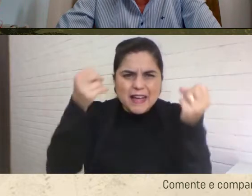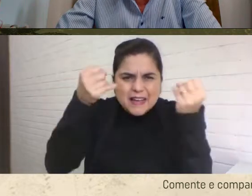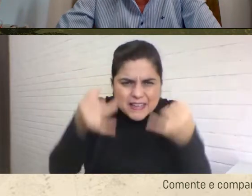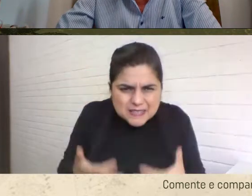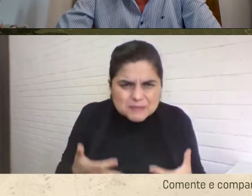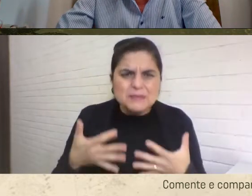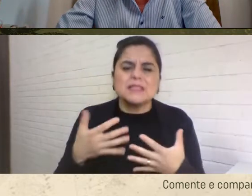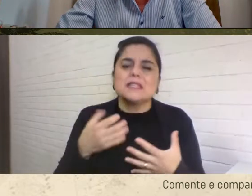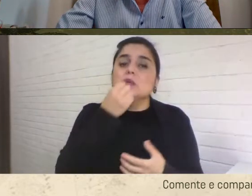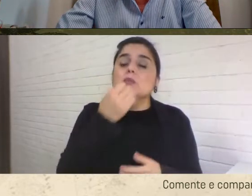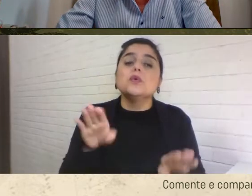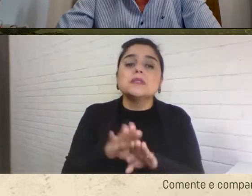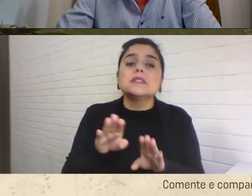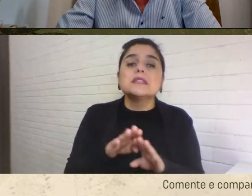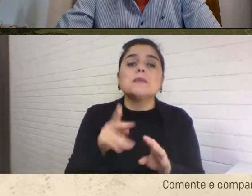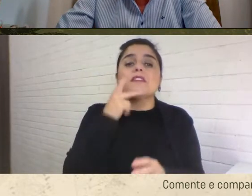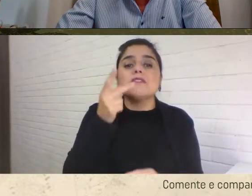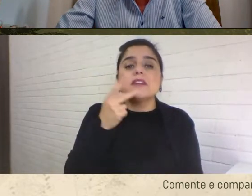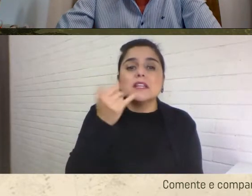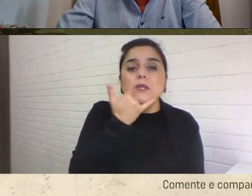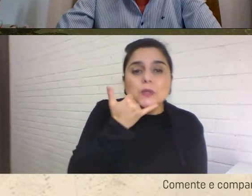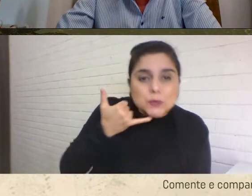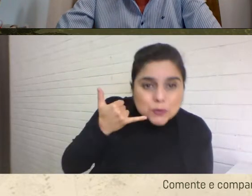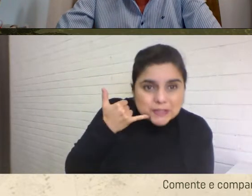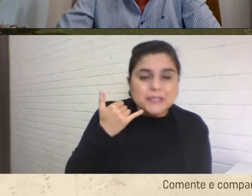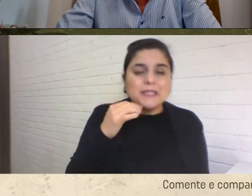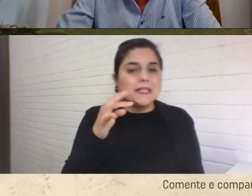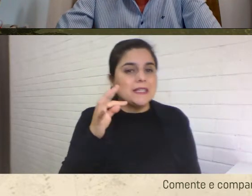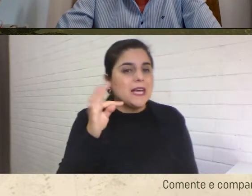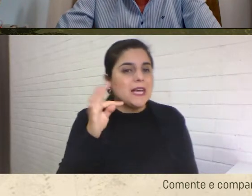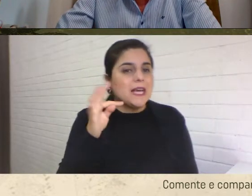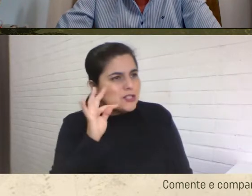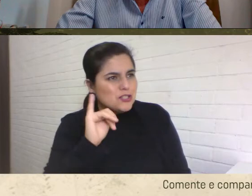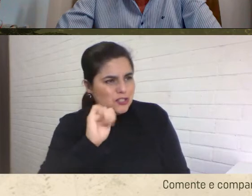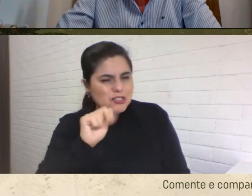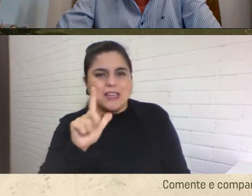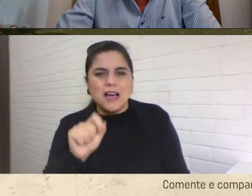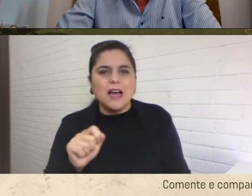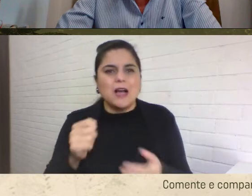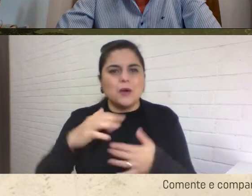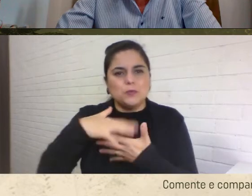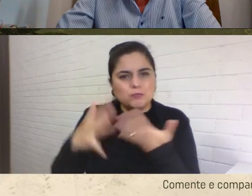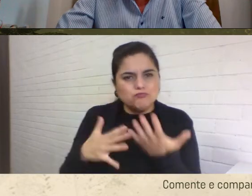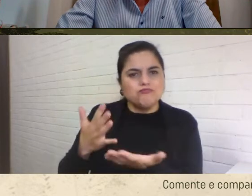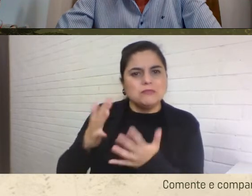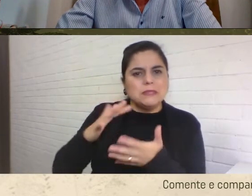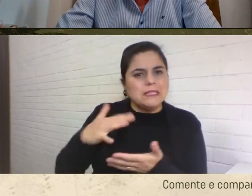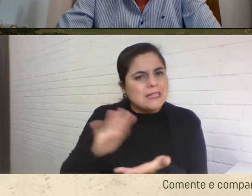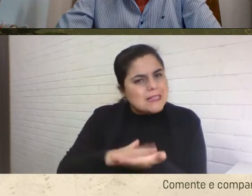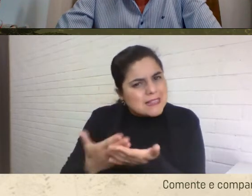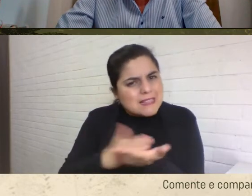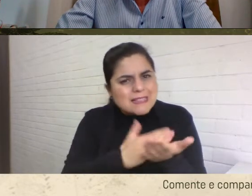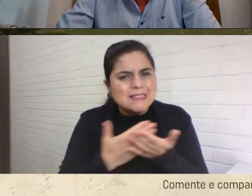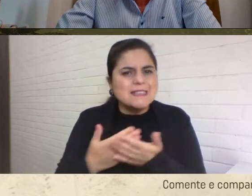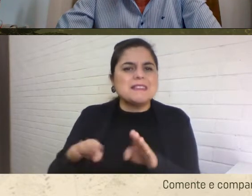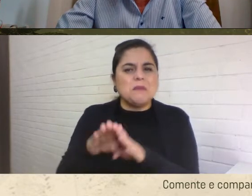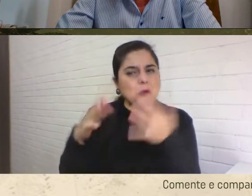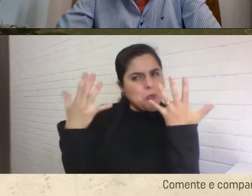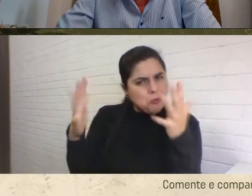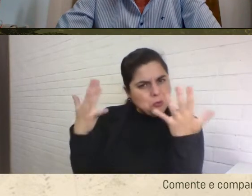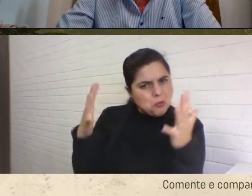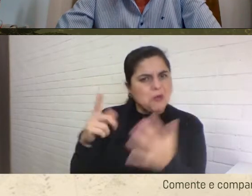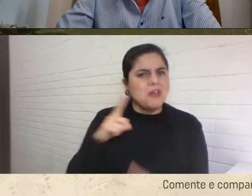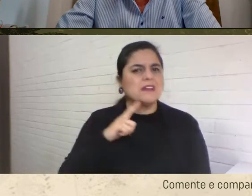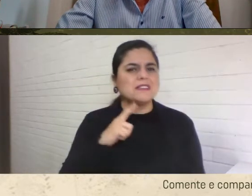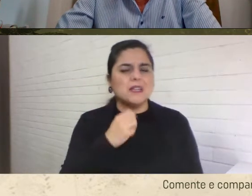Elogios também a Juliana e ao Thiago, que estão traduzindo as libras, interpretando as libras, e nesse